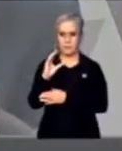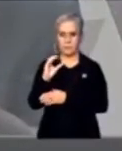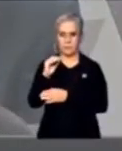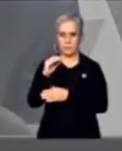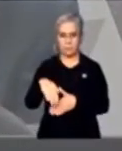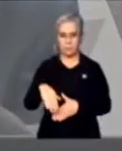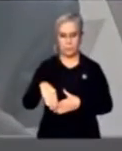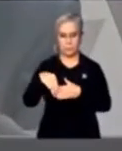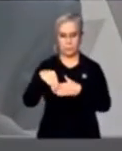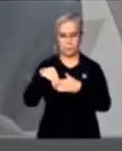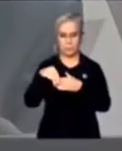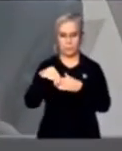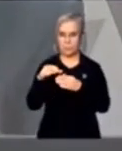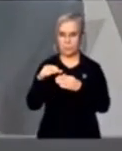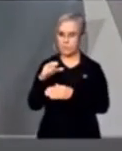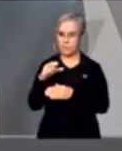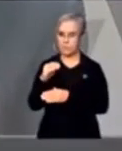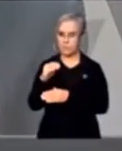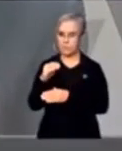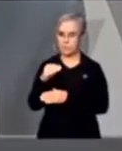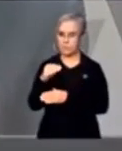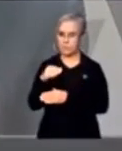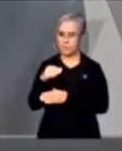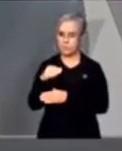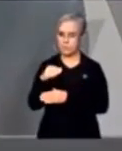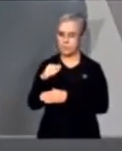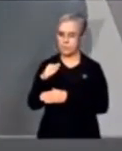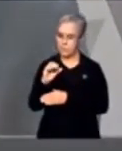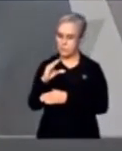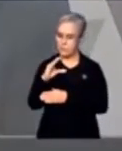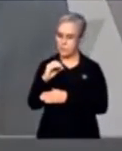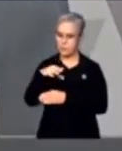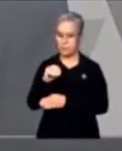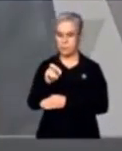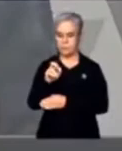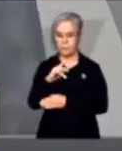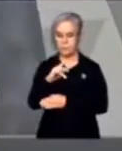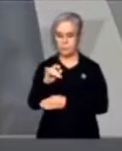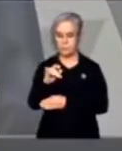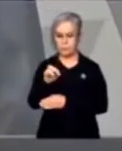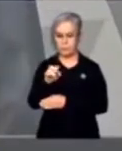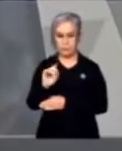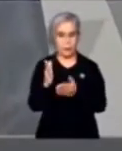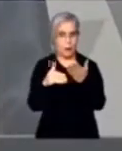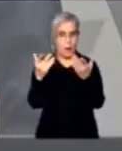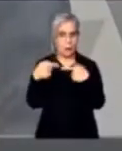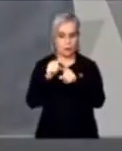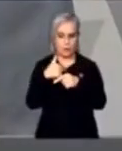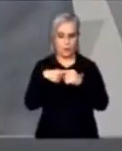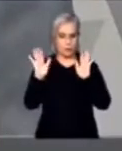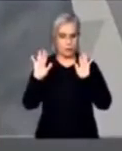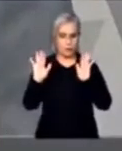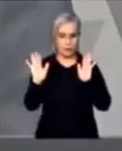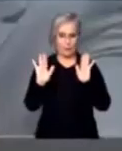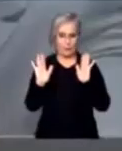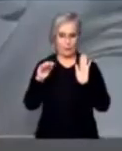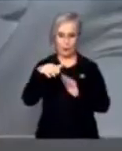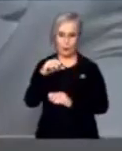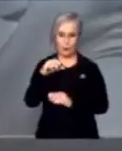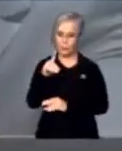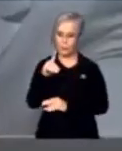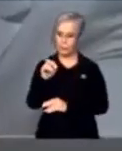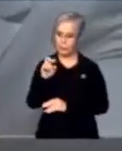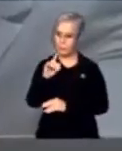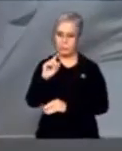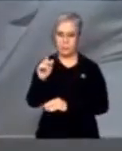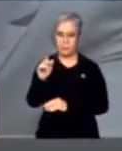Líder do bloco moderador. É tudo que eu não sou, senhor presidente. Moderador. A Bíblia diz: